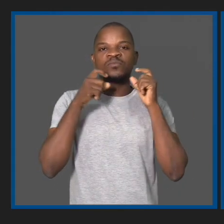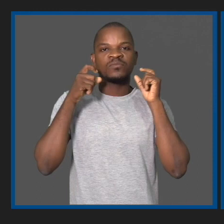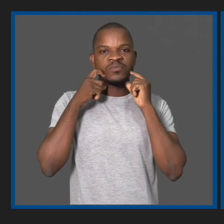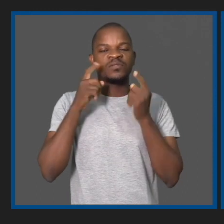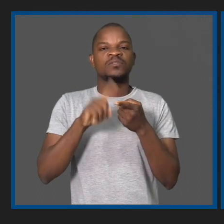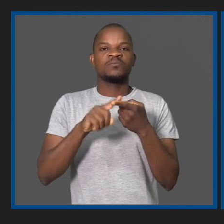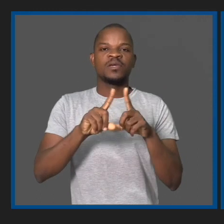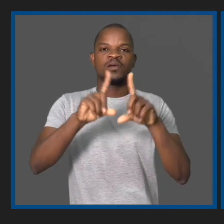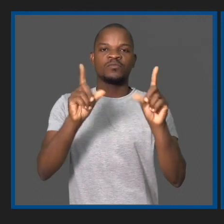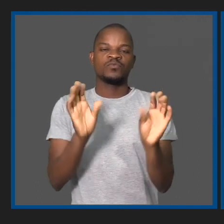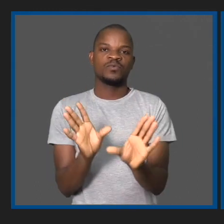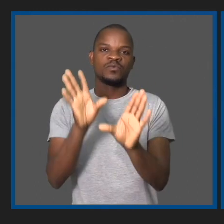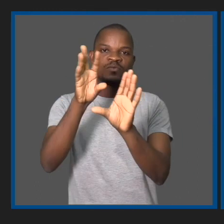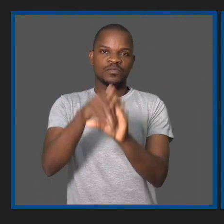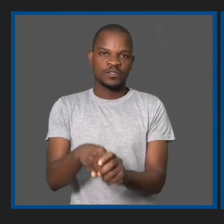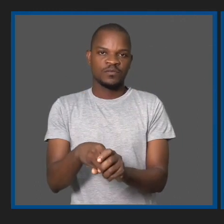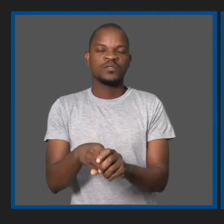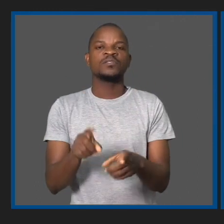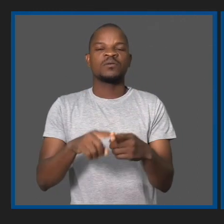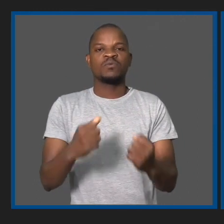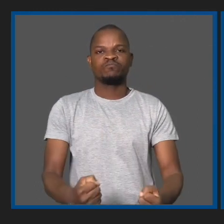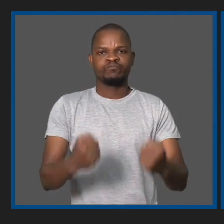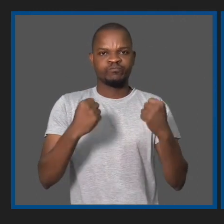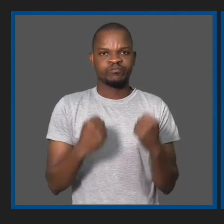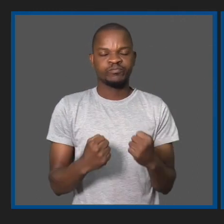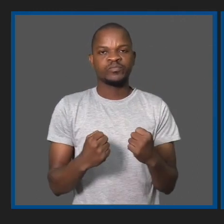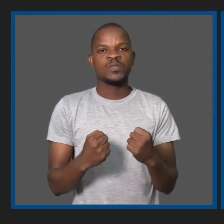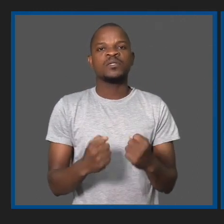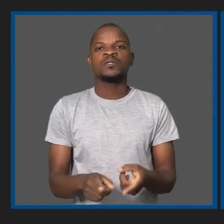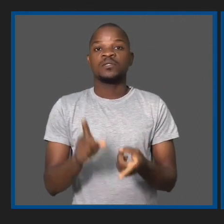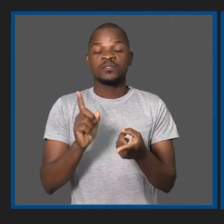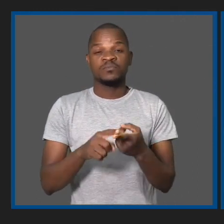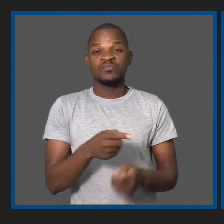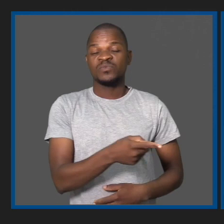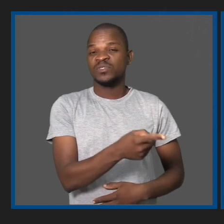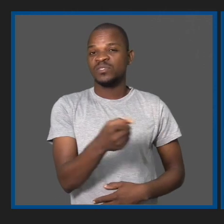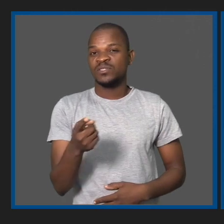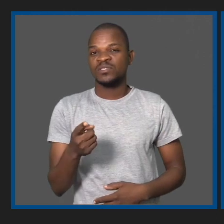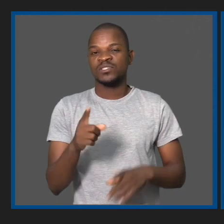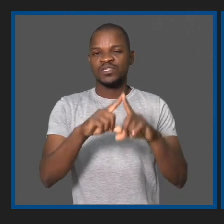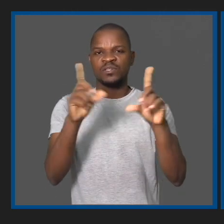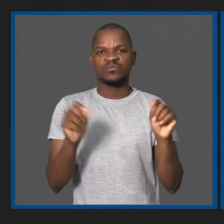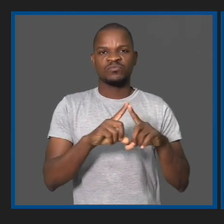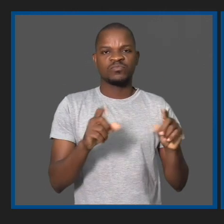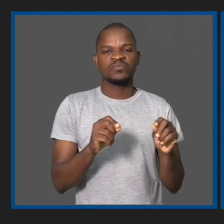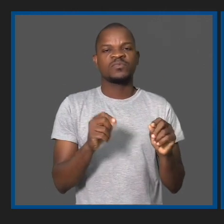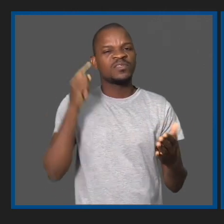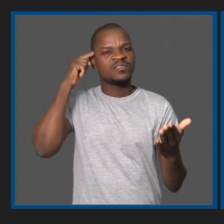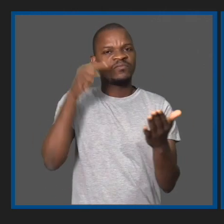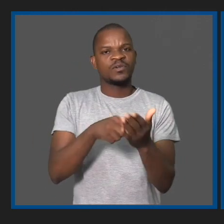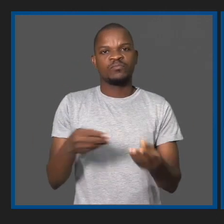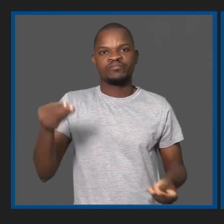que seja cada vez mais inclusivo e mais abusivamente. Estas ações todas